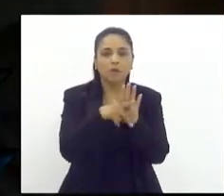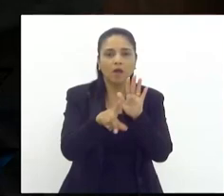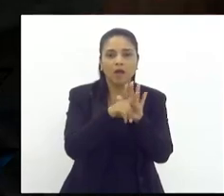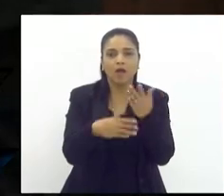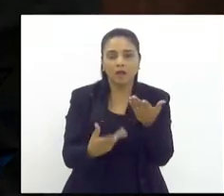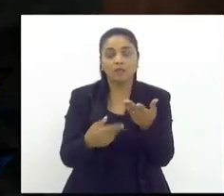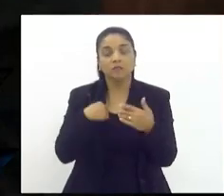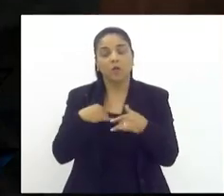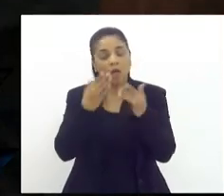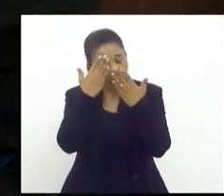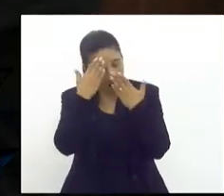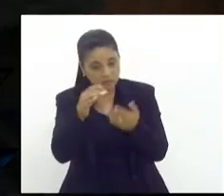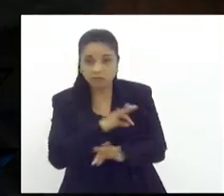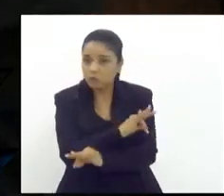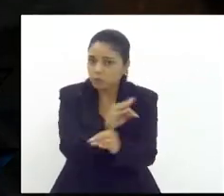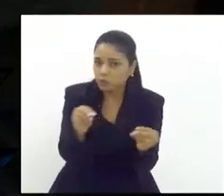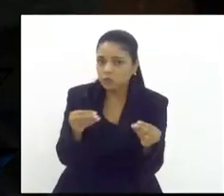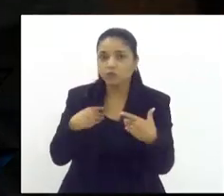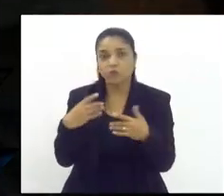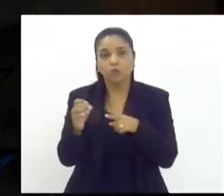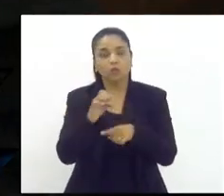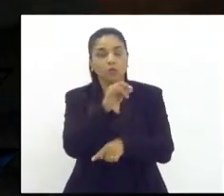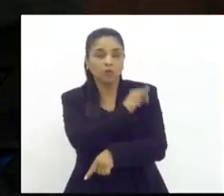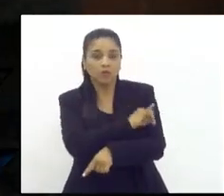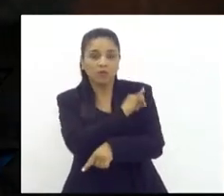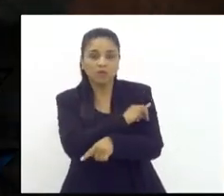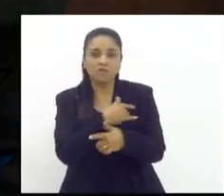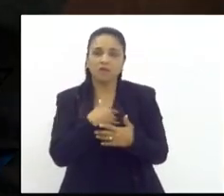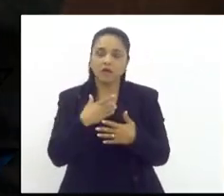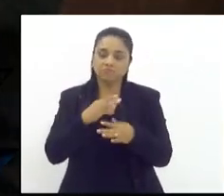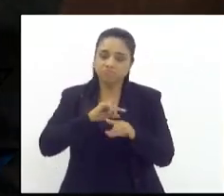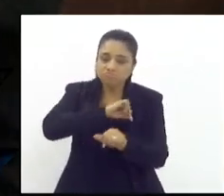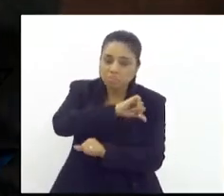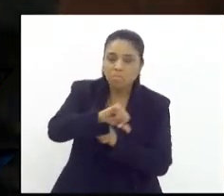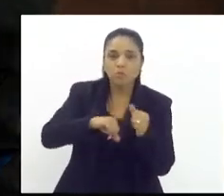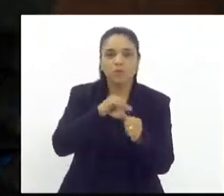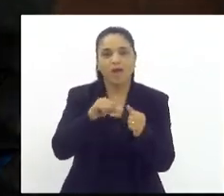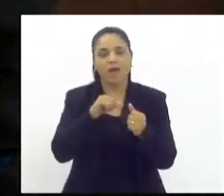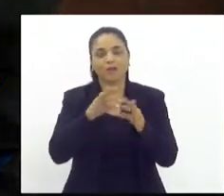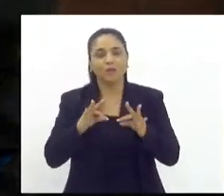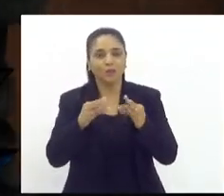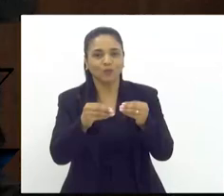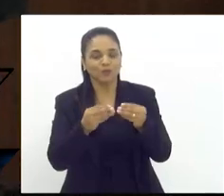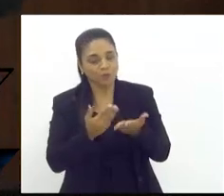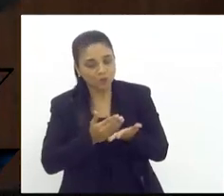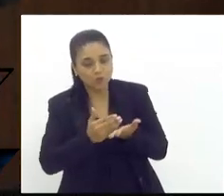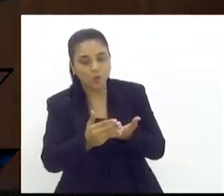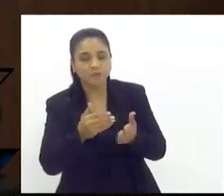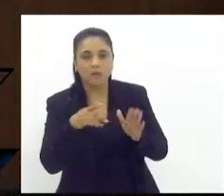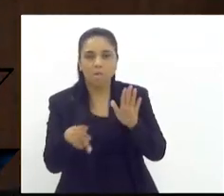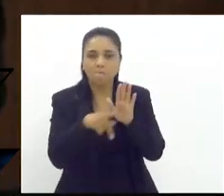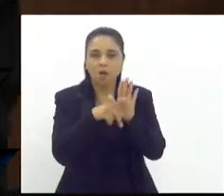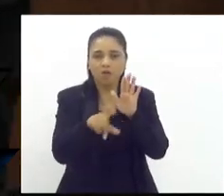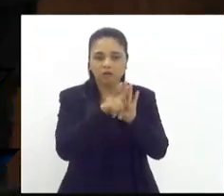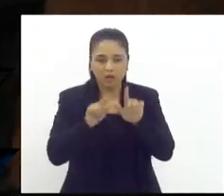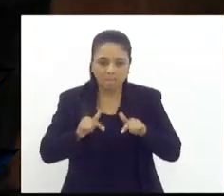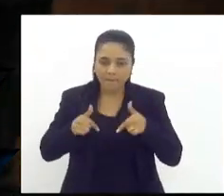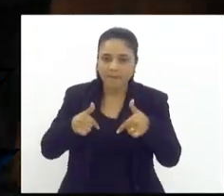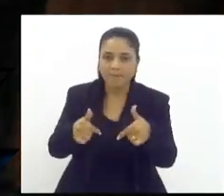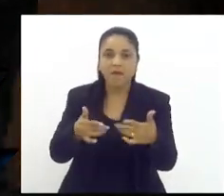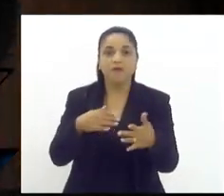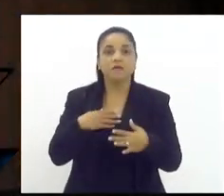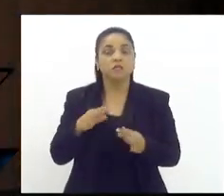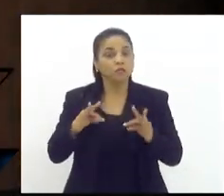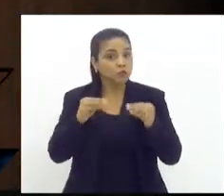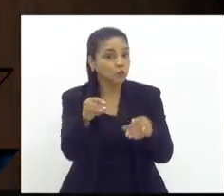eu falo o Rio de Janeiro vai ter uma outra página depois que esse programa ele começar a funcionar e eu todos os